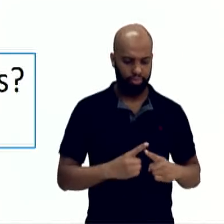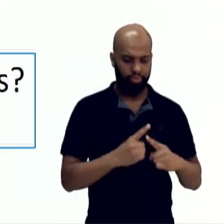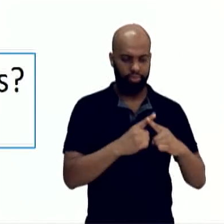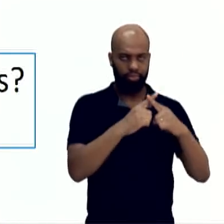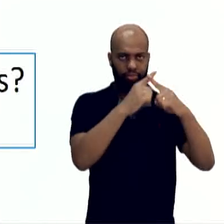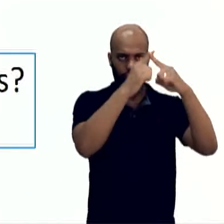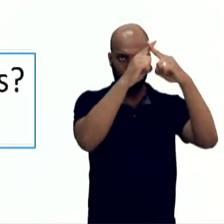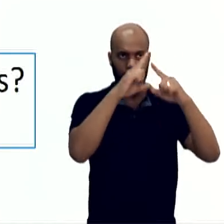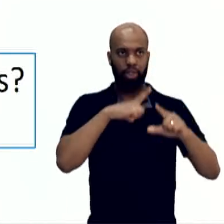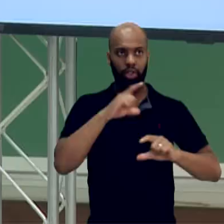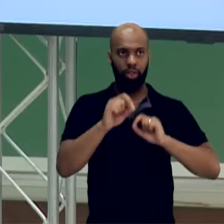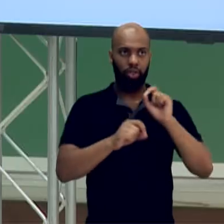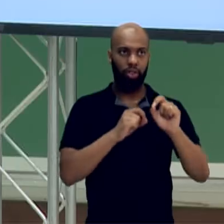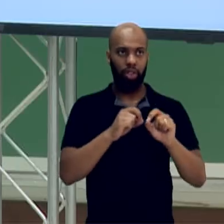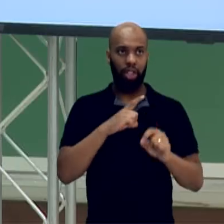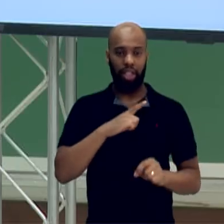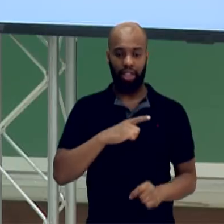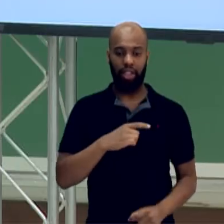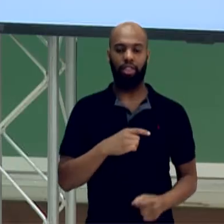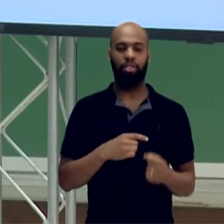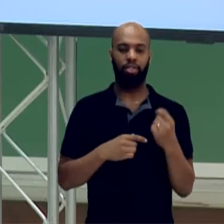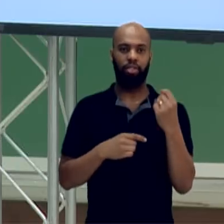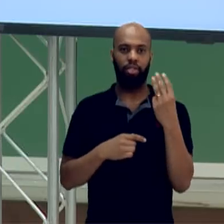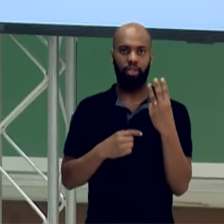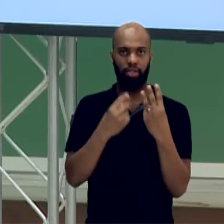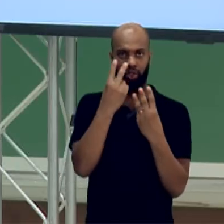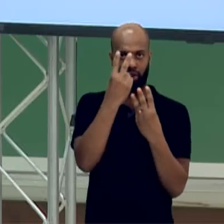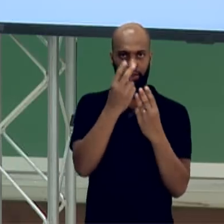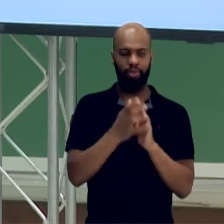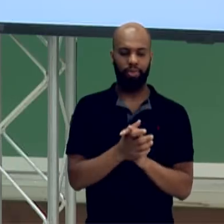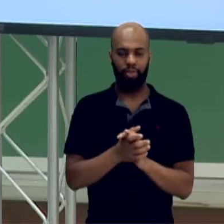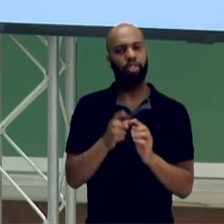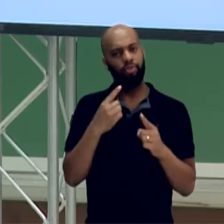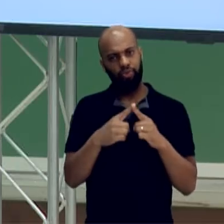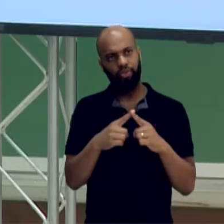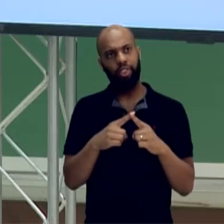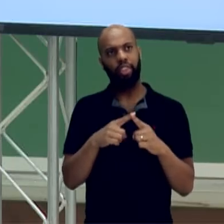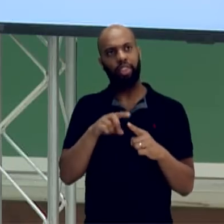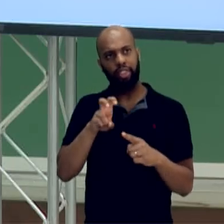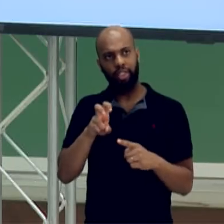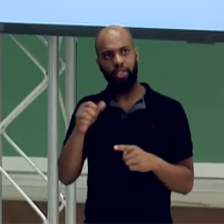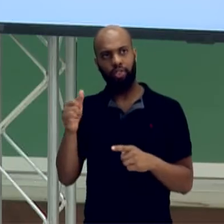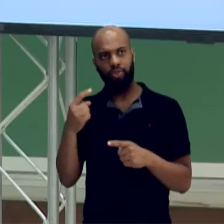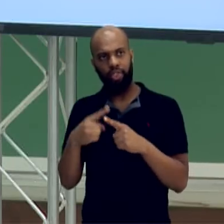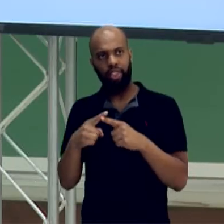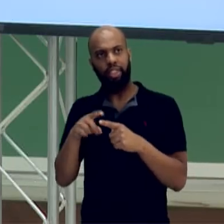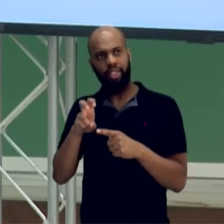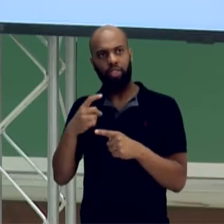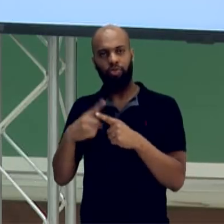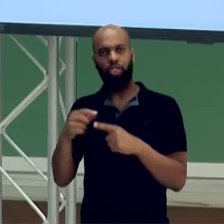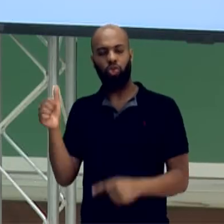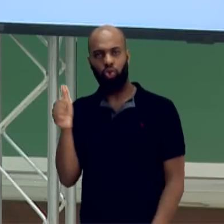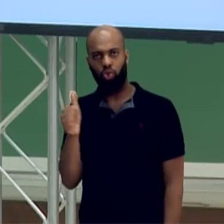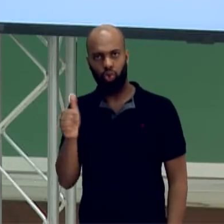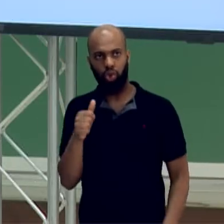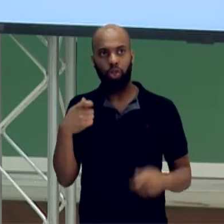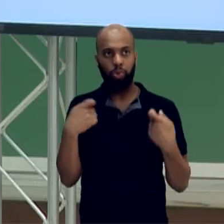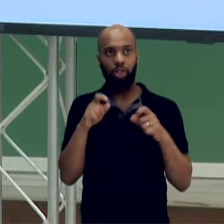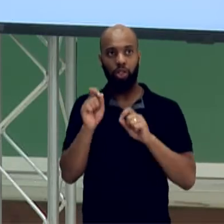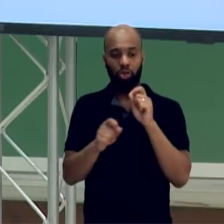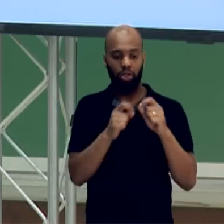então o expoente 3 sobre o 2, vezes 3, vezes 5, vezes 11. Todos os números aqui têm que